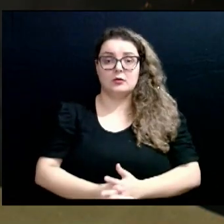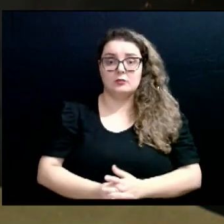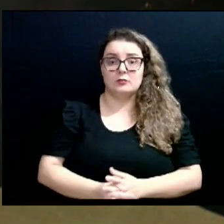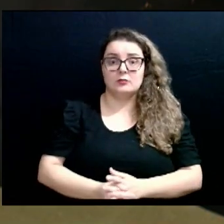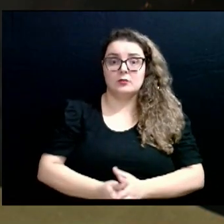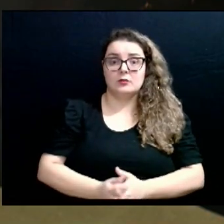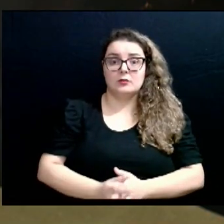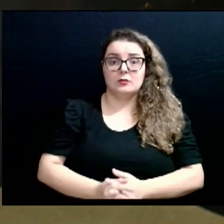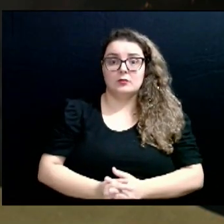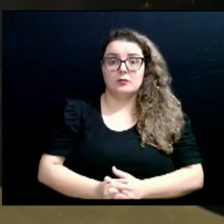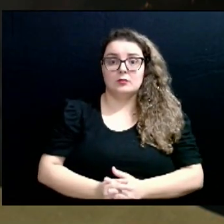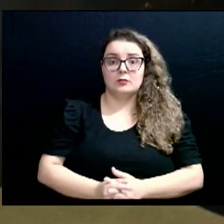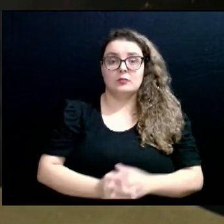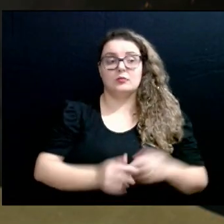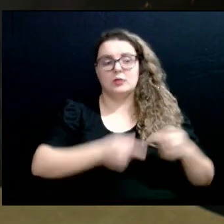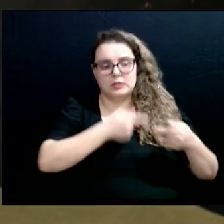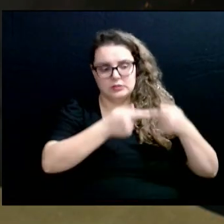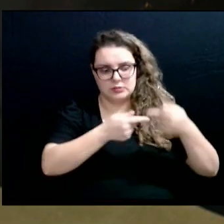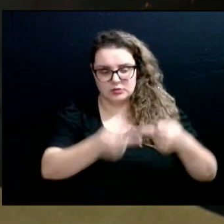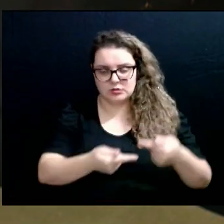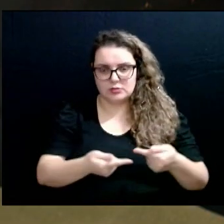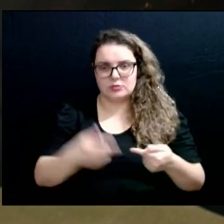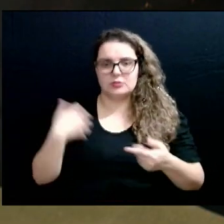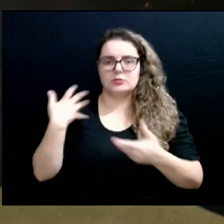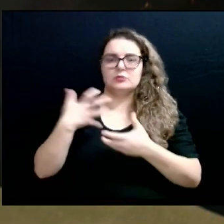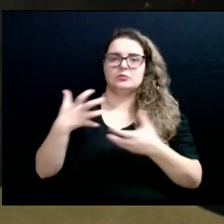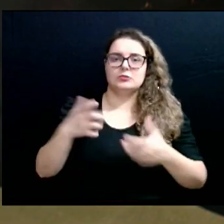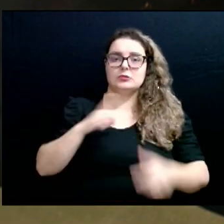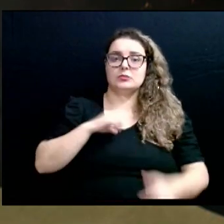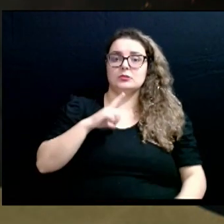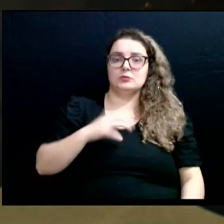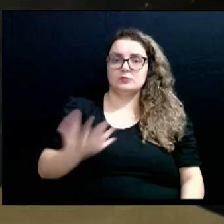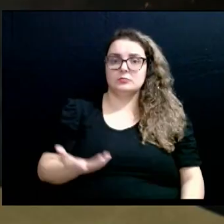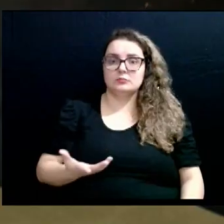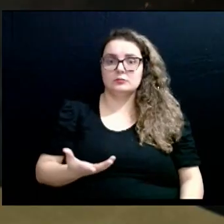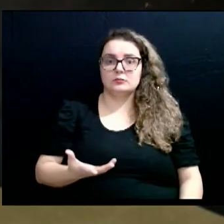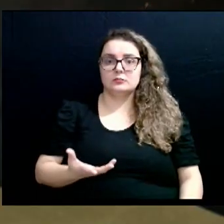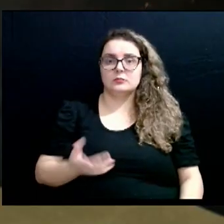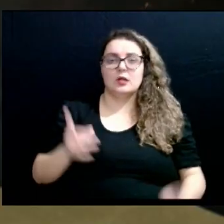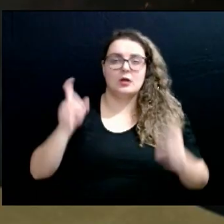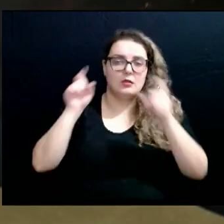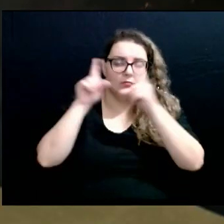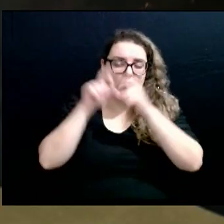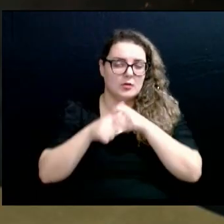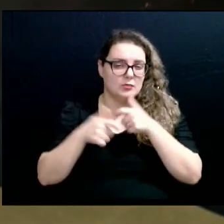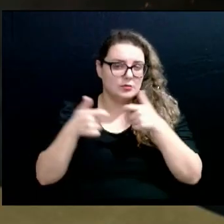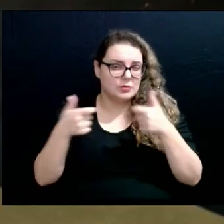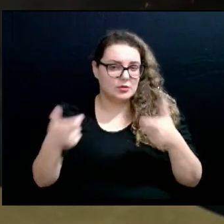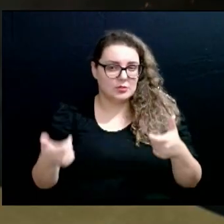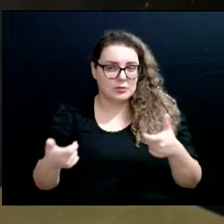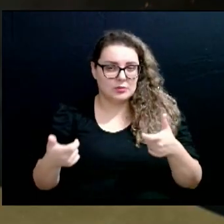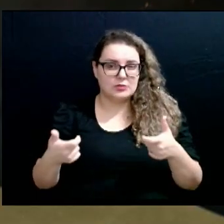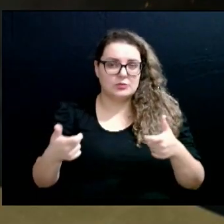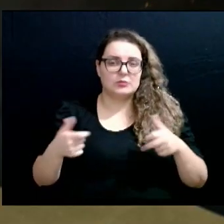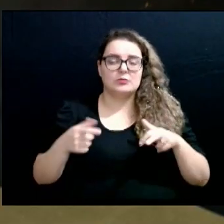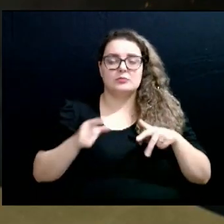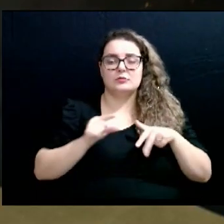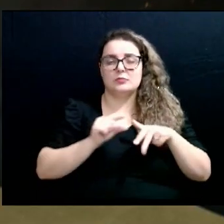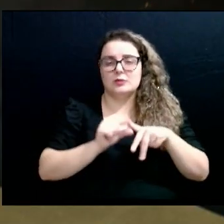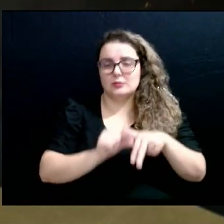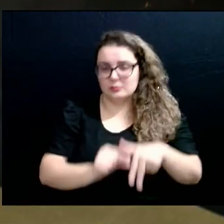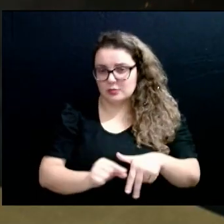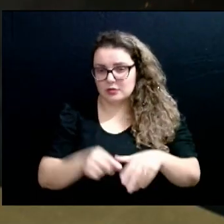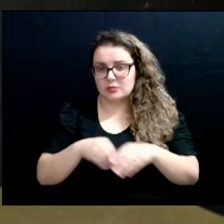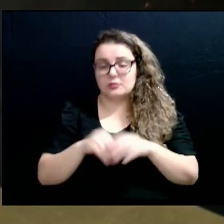essa geração que tem, assim, já uma dificuldade de locomoção dentro de casa. Nós temos